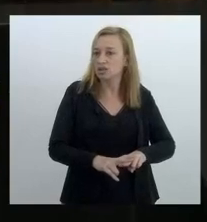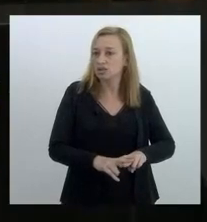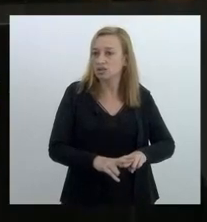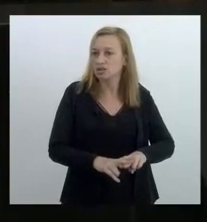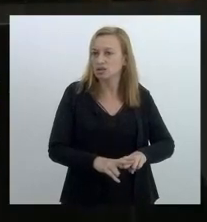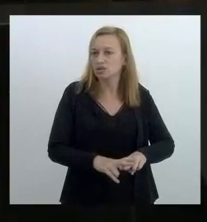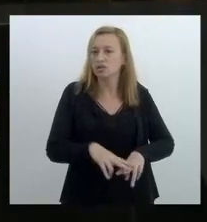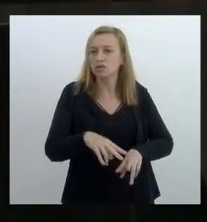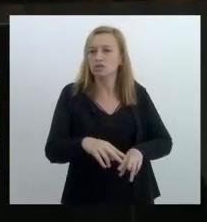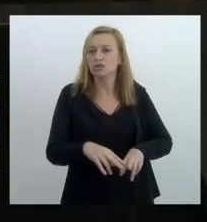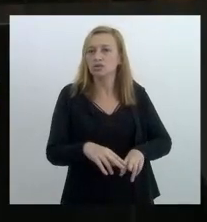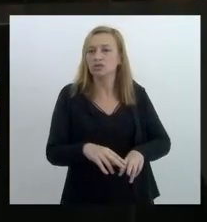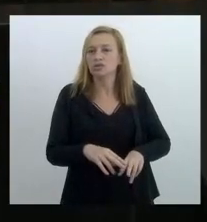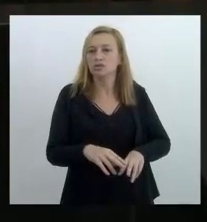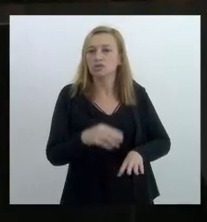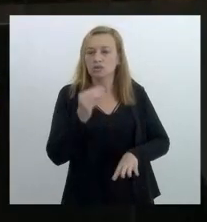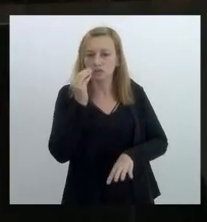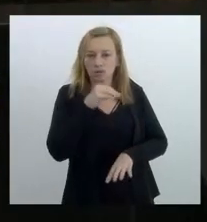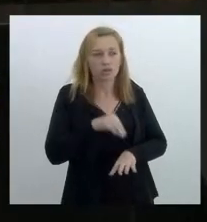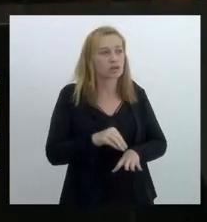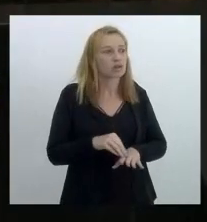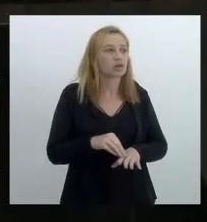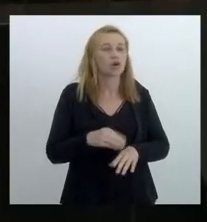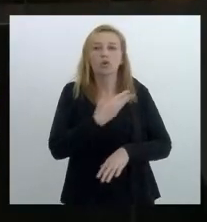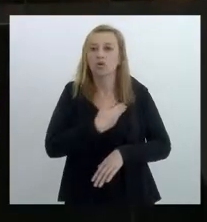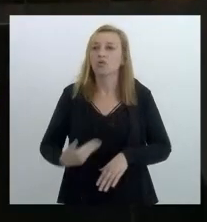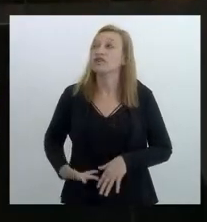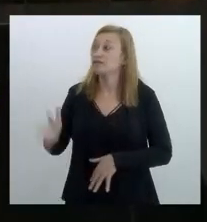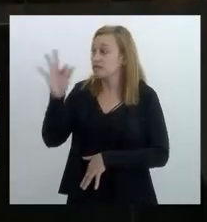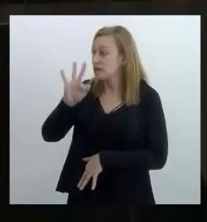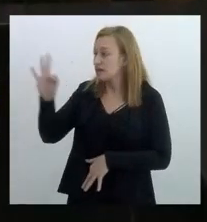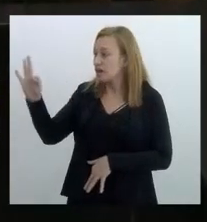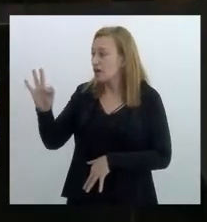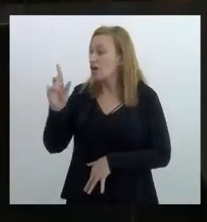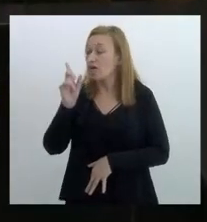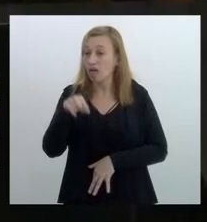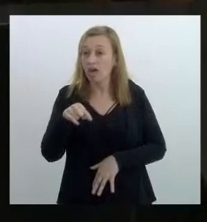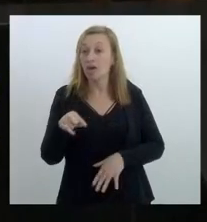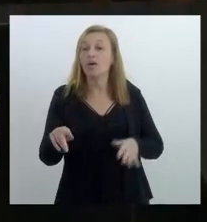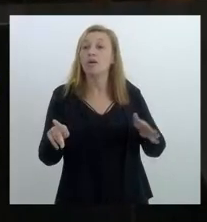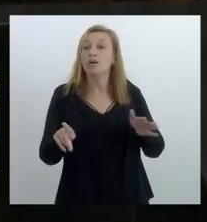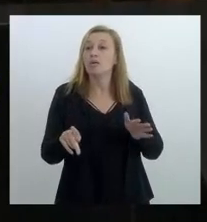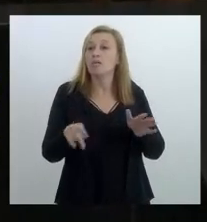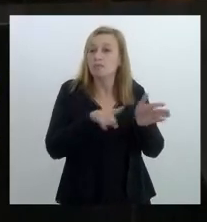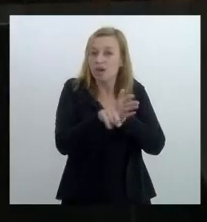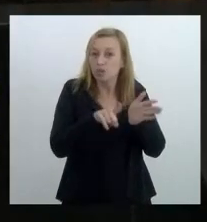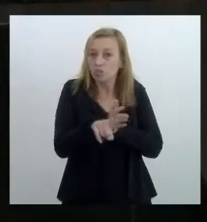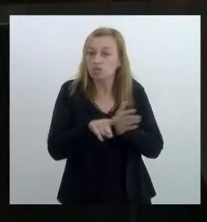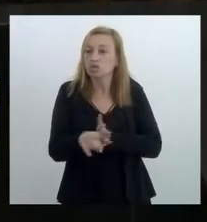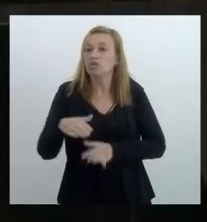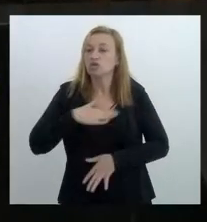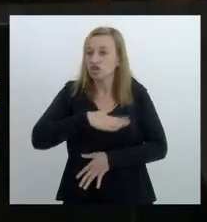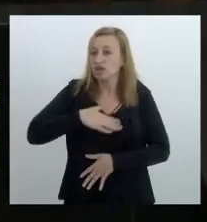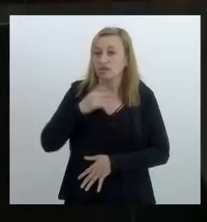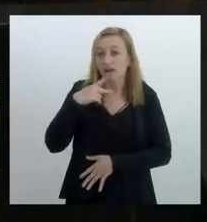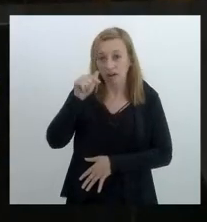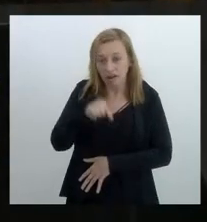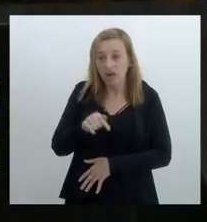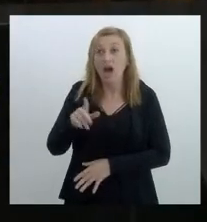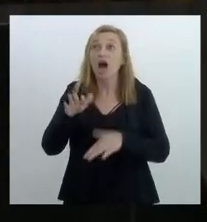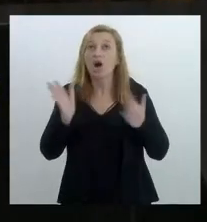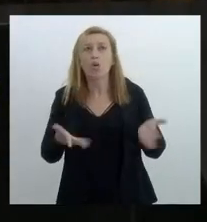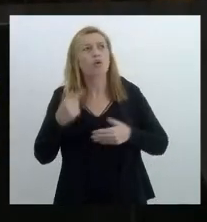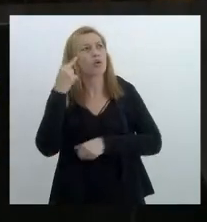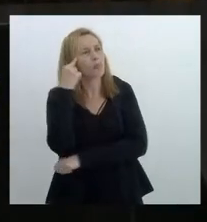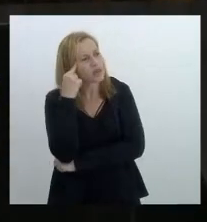chantagem que é feita no governo federal. Então, essa é uma das perguntas que eu gostaria de colocar aqui. Agora, quando pensamos